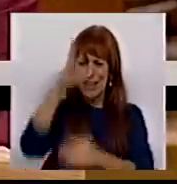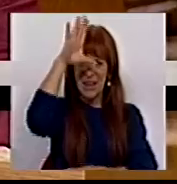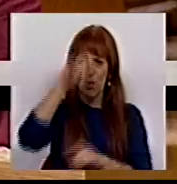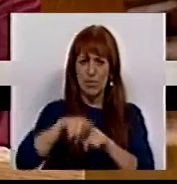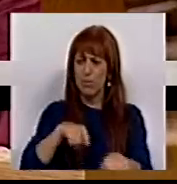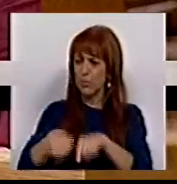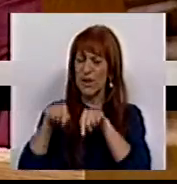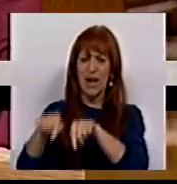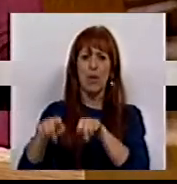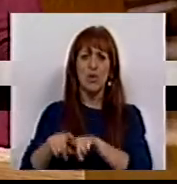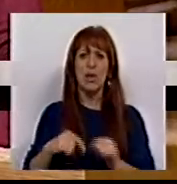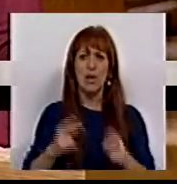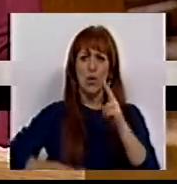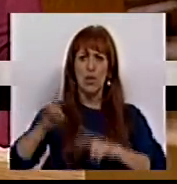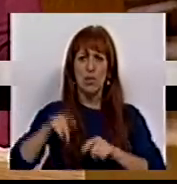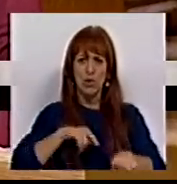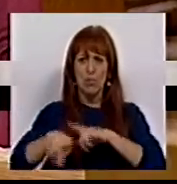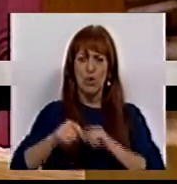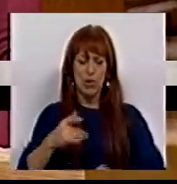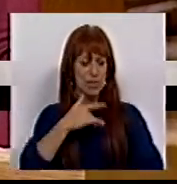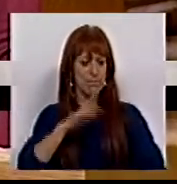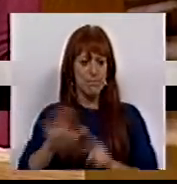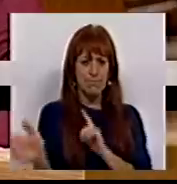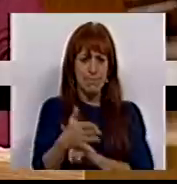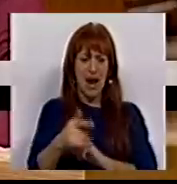Governo e desta política para a construção de uma política